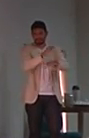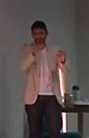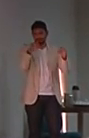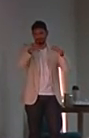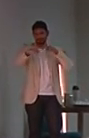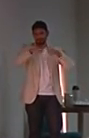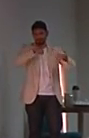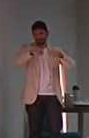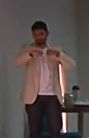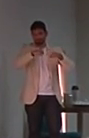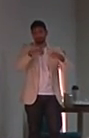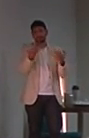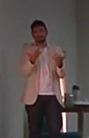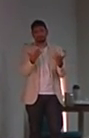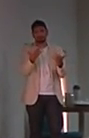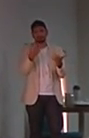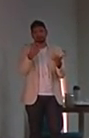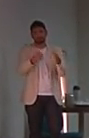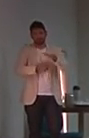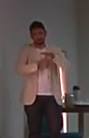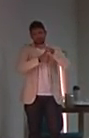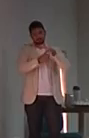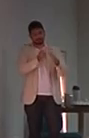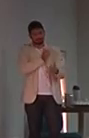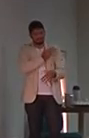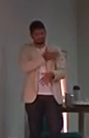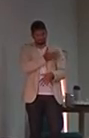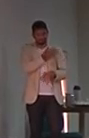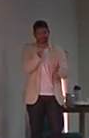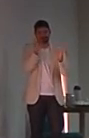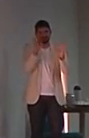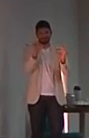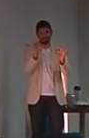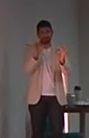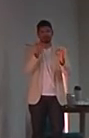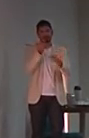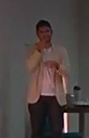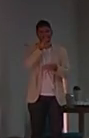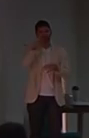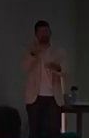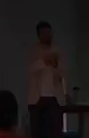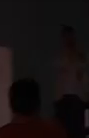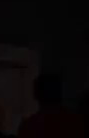debate para reitor do Instituto Federal de Pernambuco. Bom dia a todos.